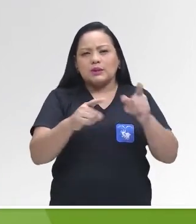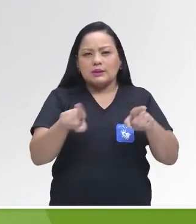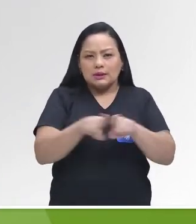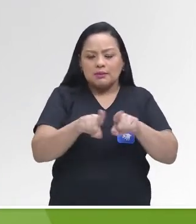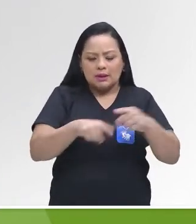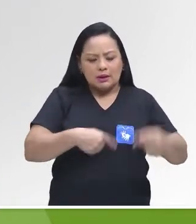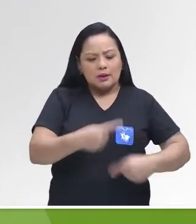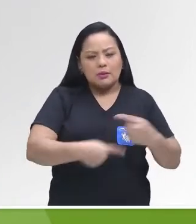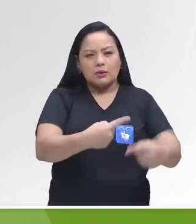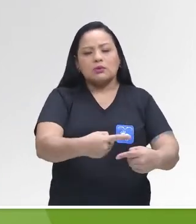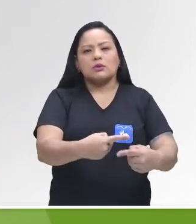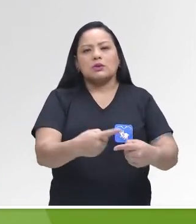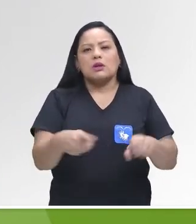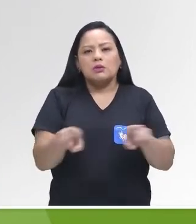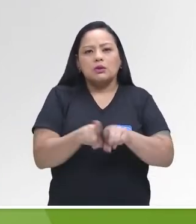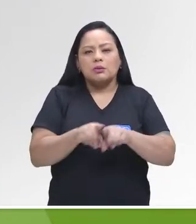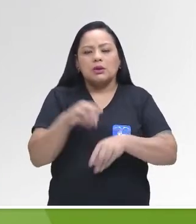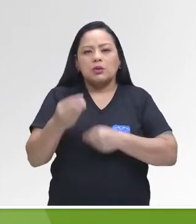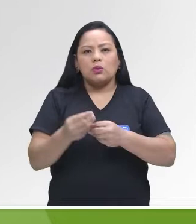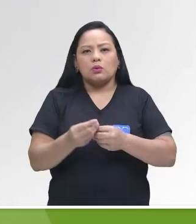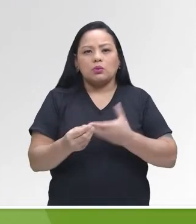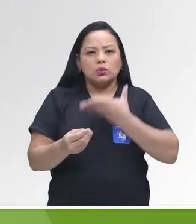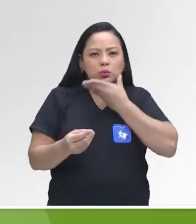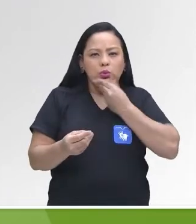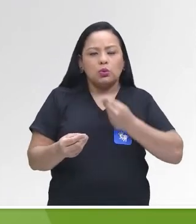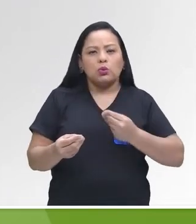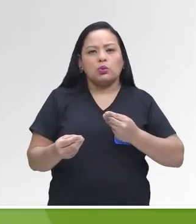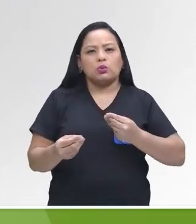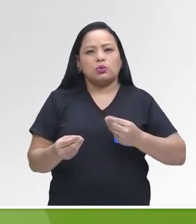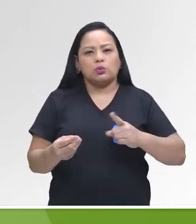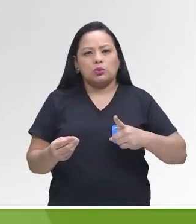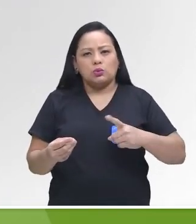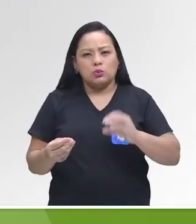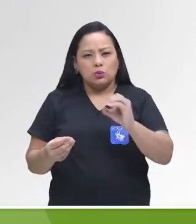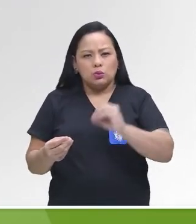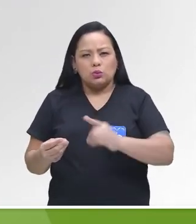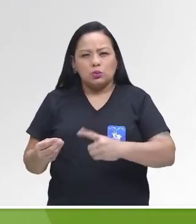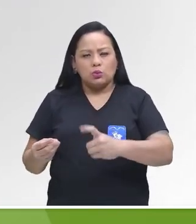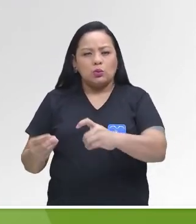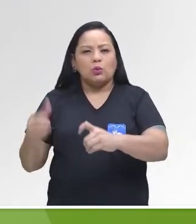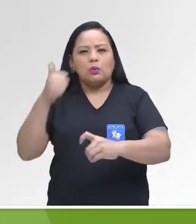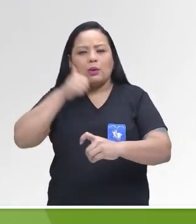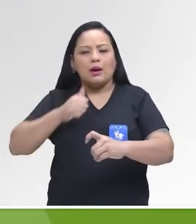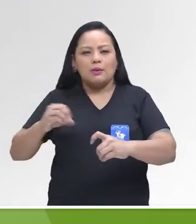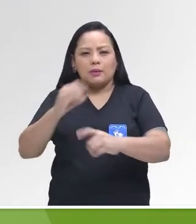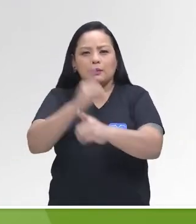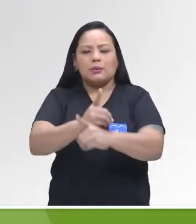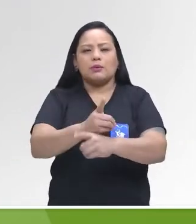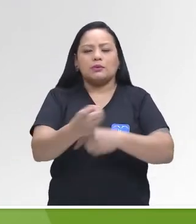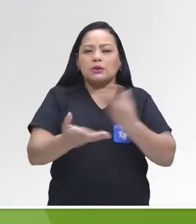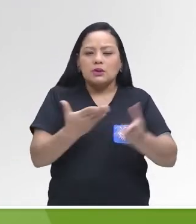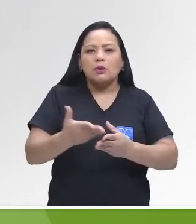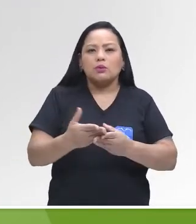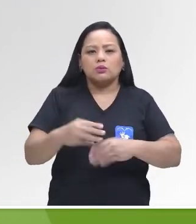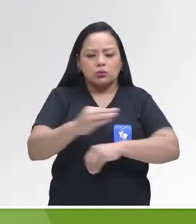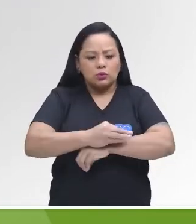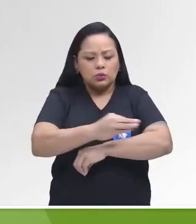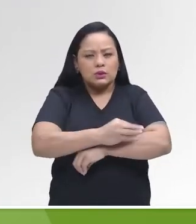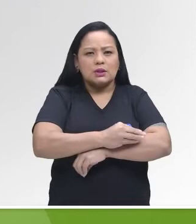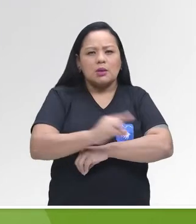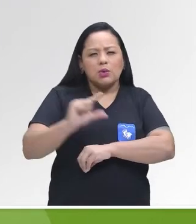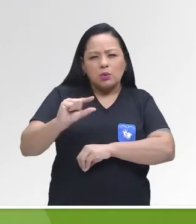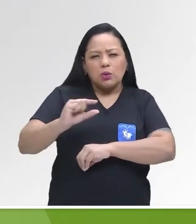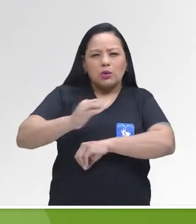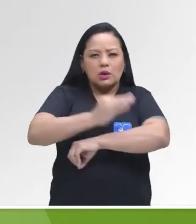fase ali de fecundação, vai ser na água, tá? Então, os sapos, as rãs, as pererecas,